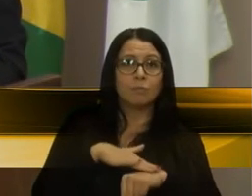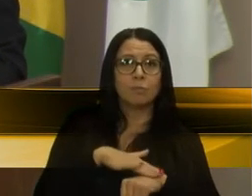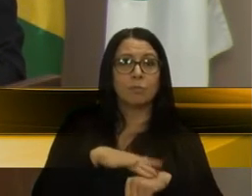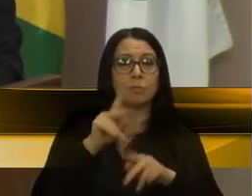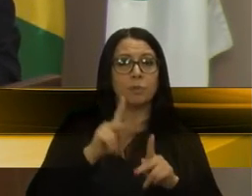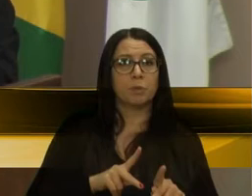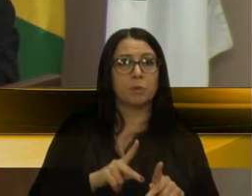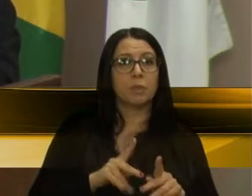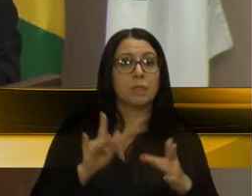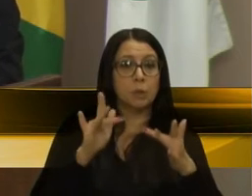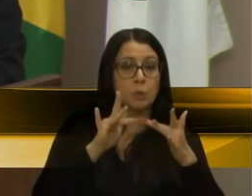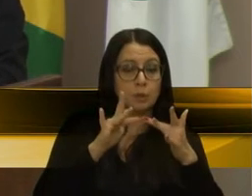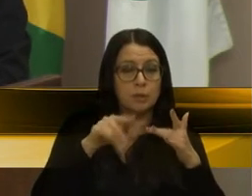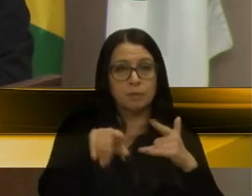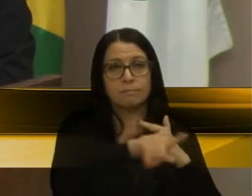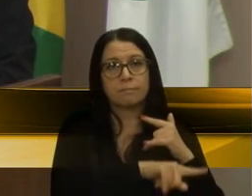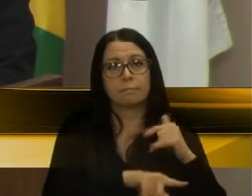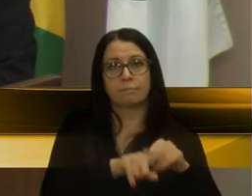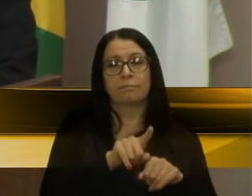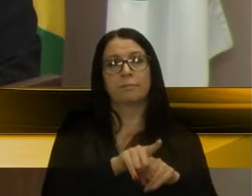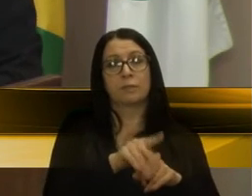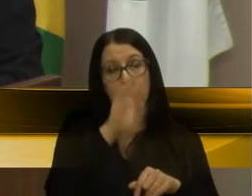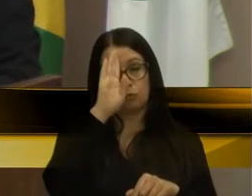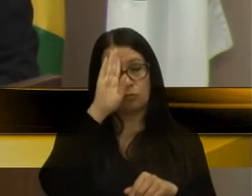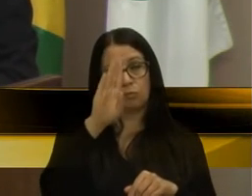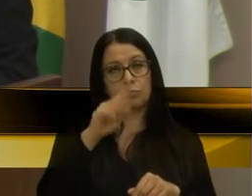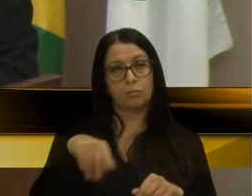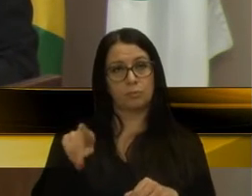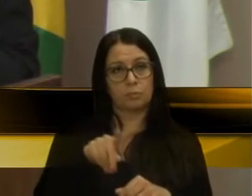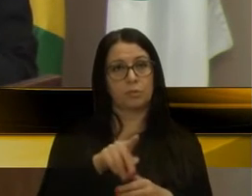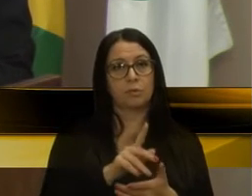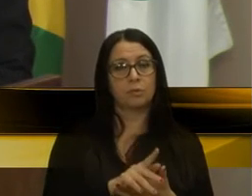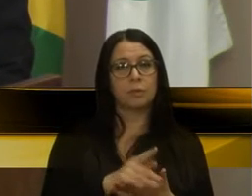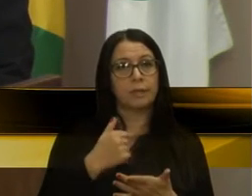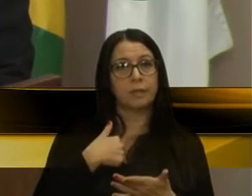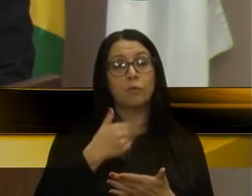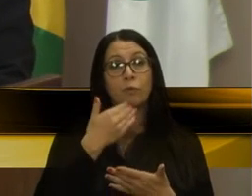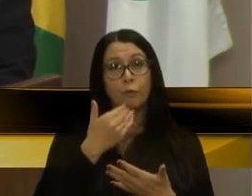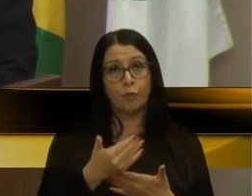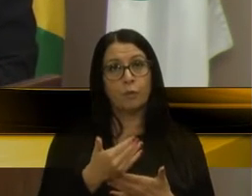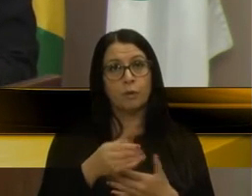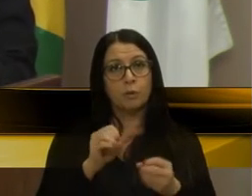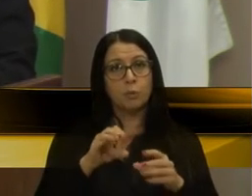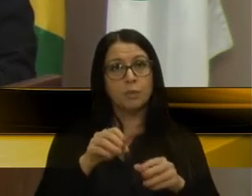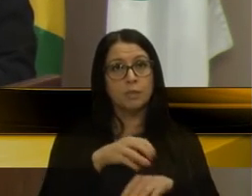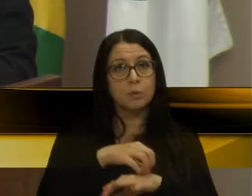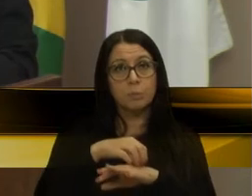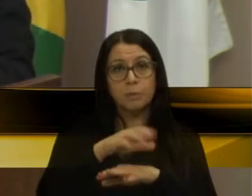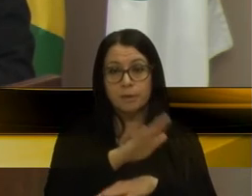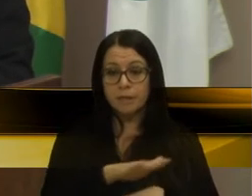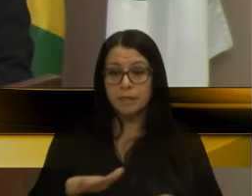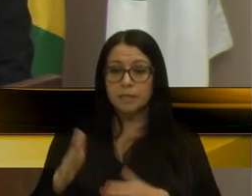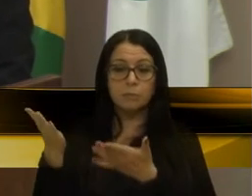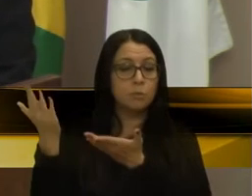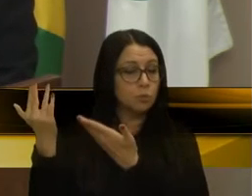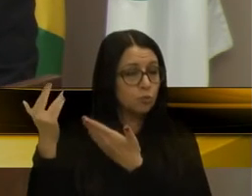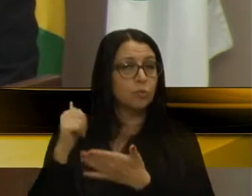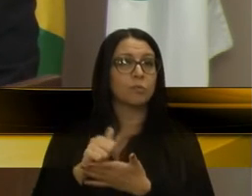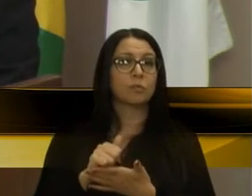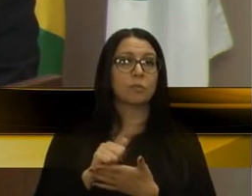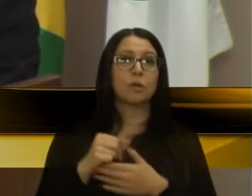com pessoas ligadas a essa área, que trabalham diretamente nessa área. Eu sou favorável à educação de trânsito para crianças, para